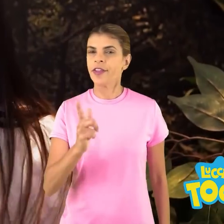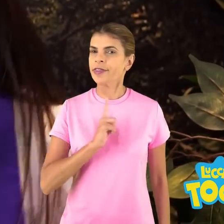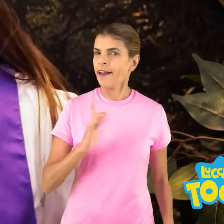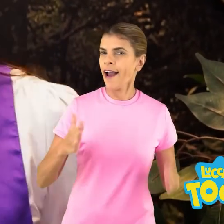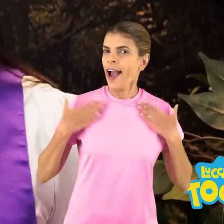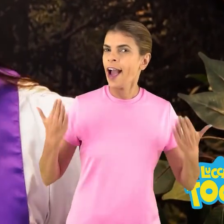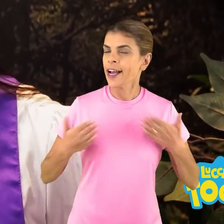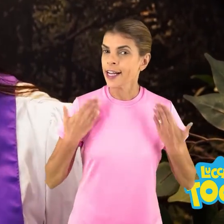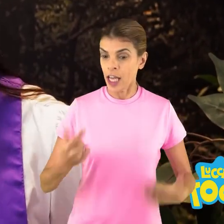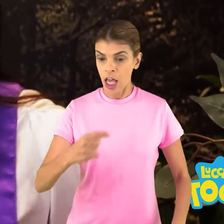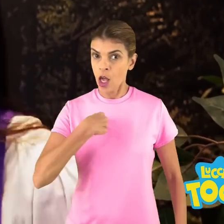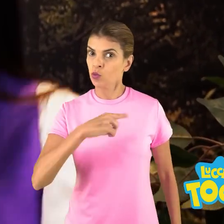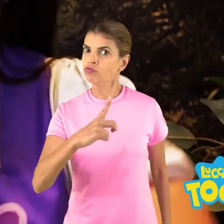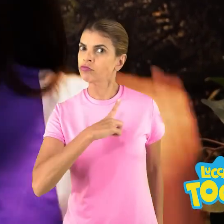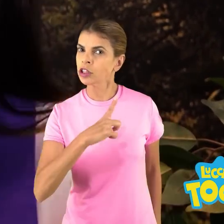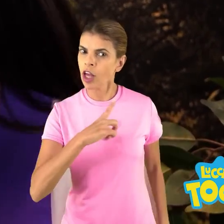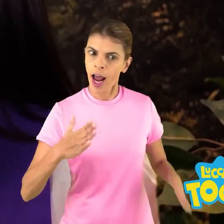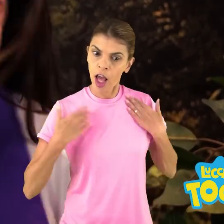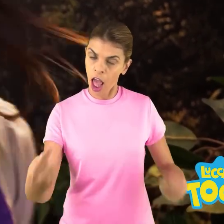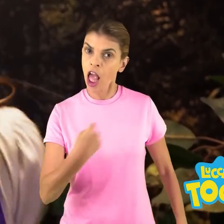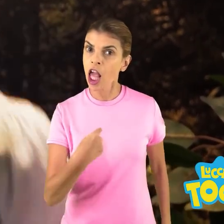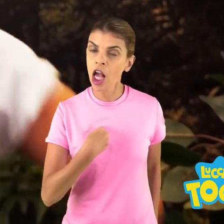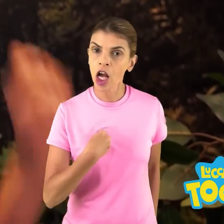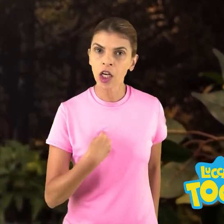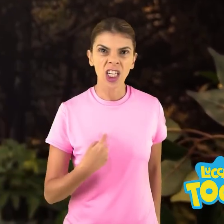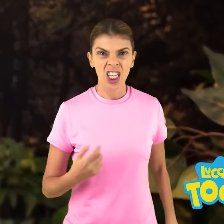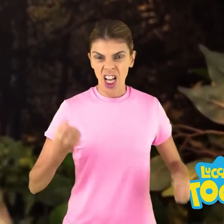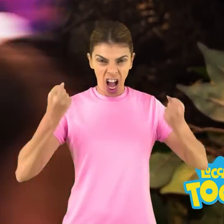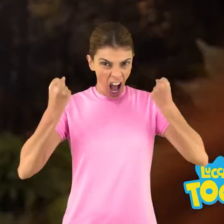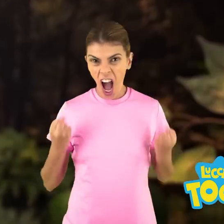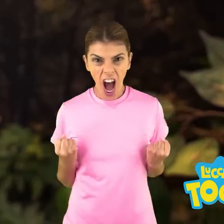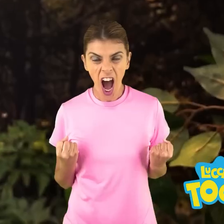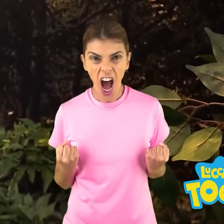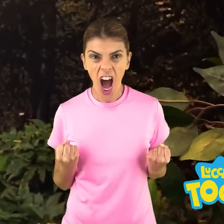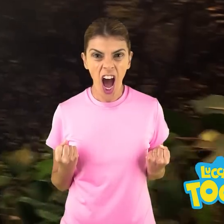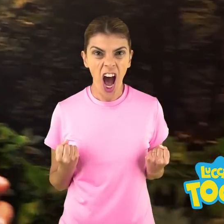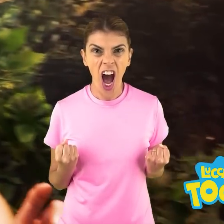a alegria, mas quem tem a alegria sou eu!